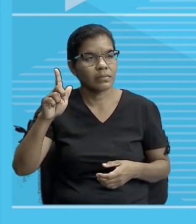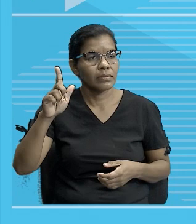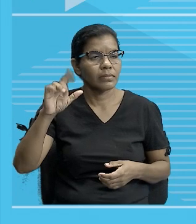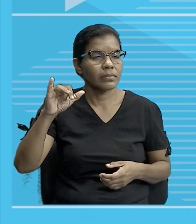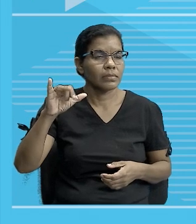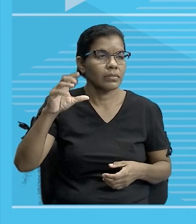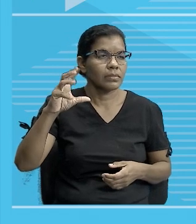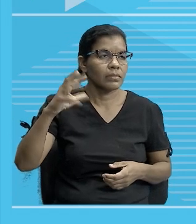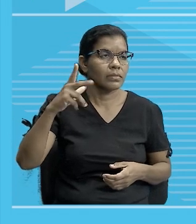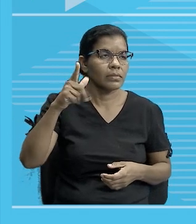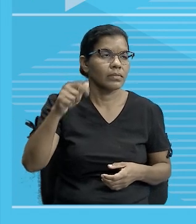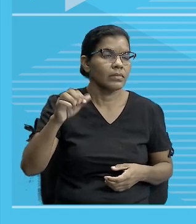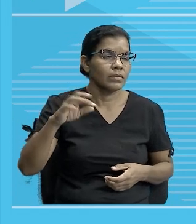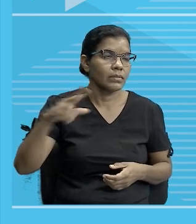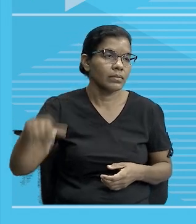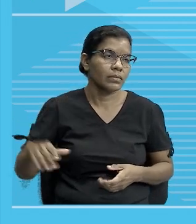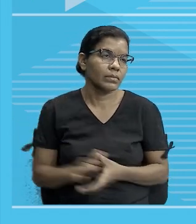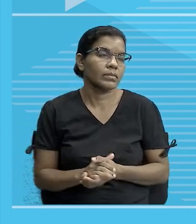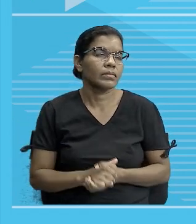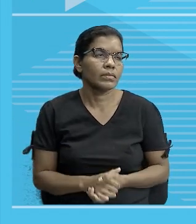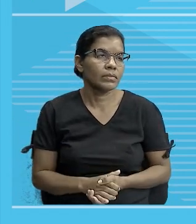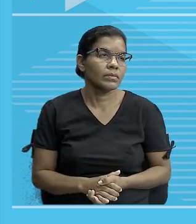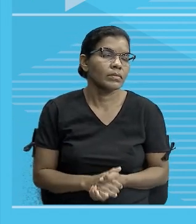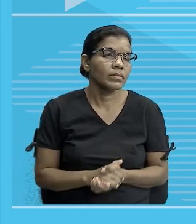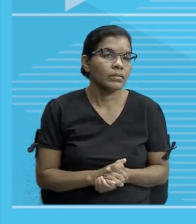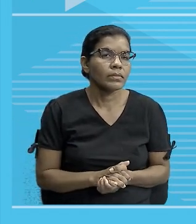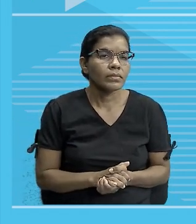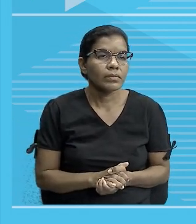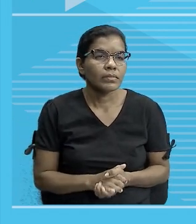temperatura aumentou. Aumentou.